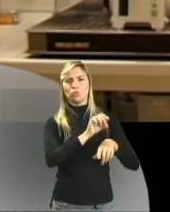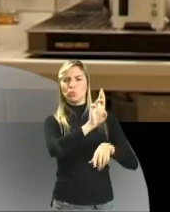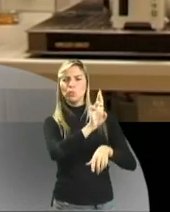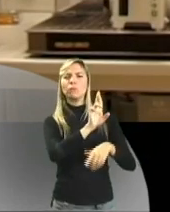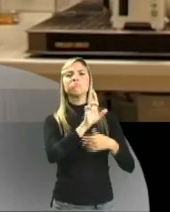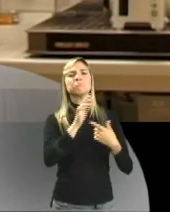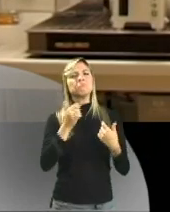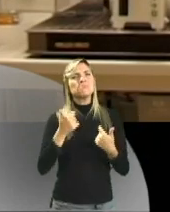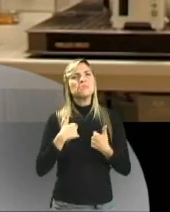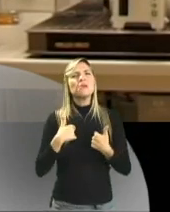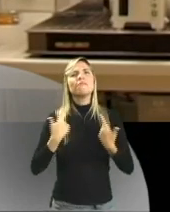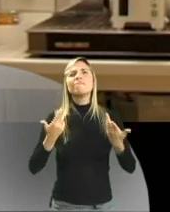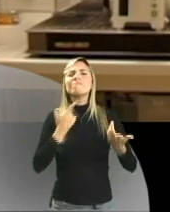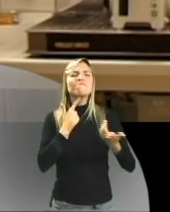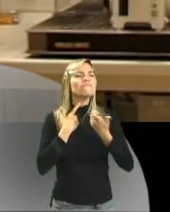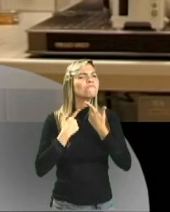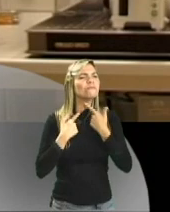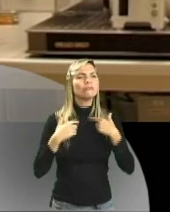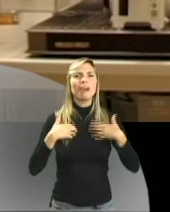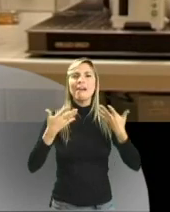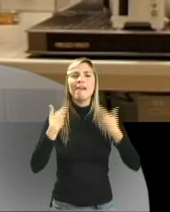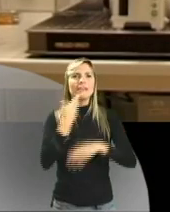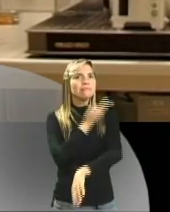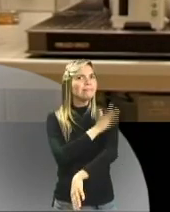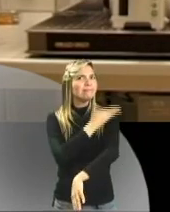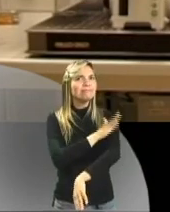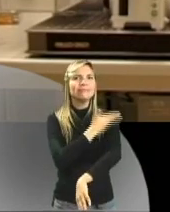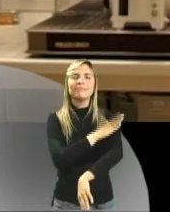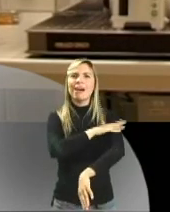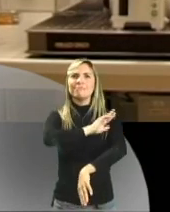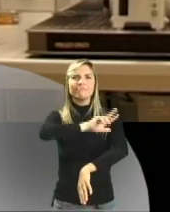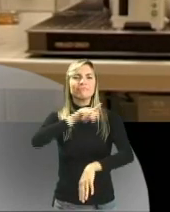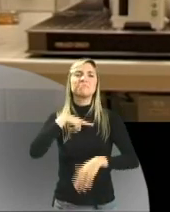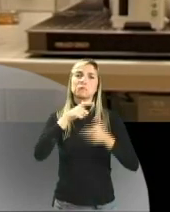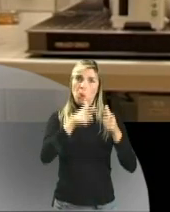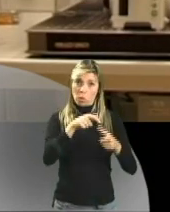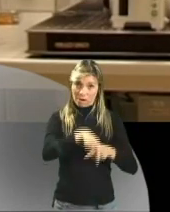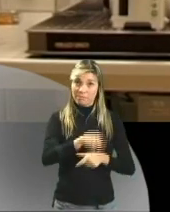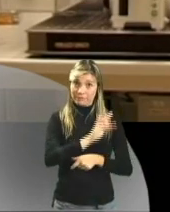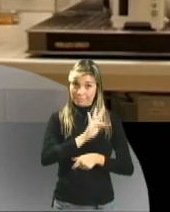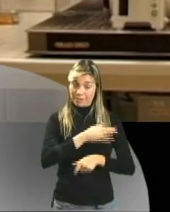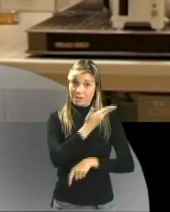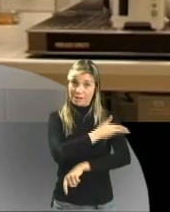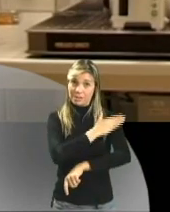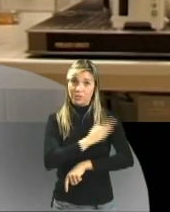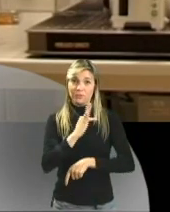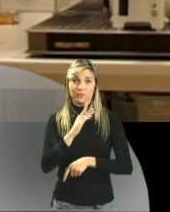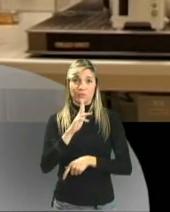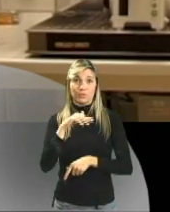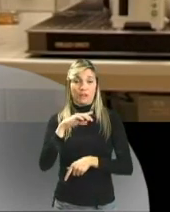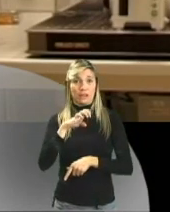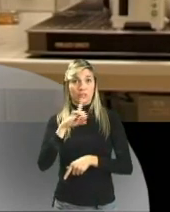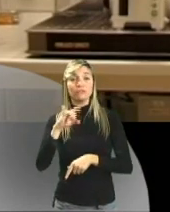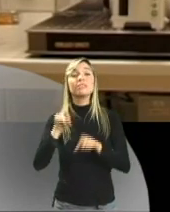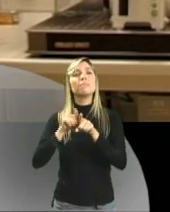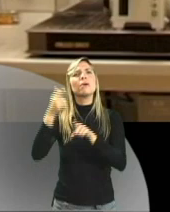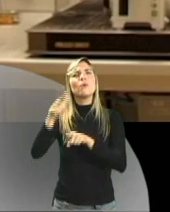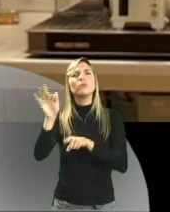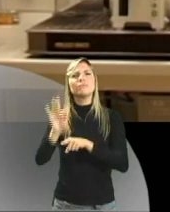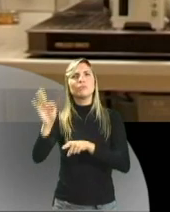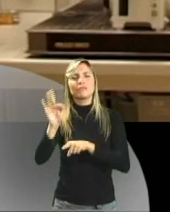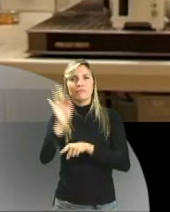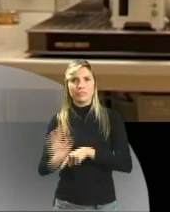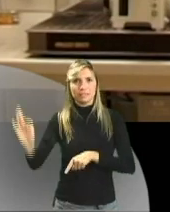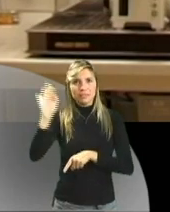fui estimulado a fazer vários estágios, tanto na FUNED quanto em outras universidades